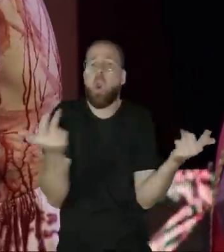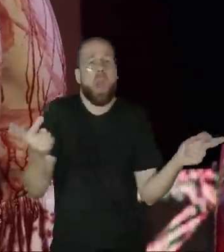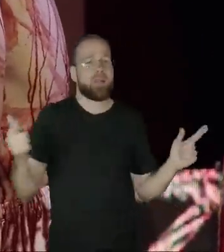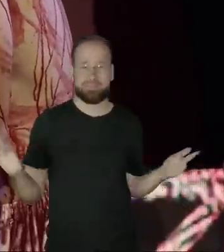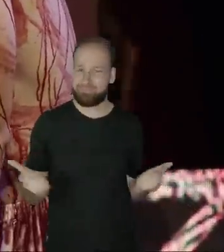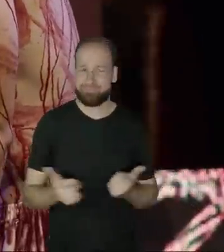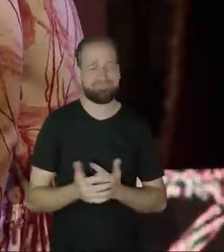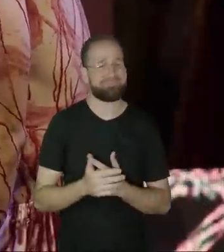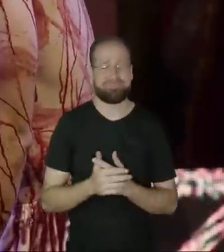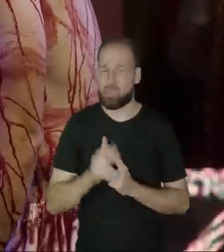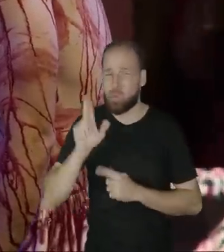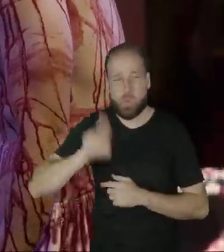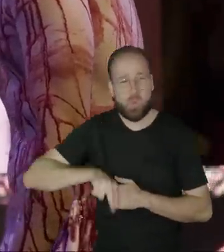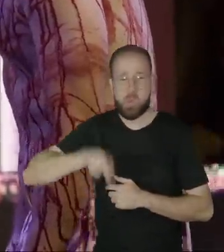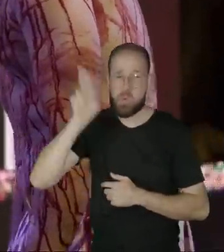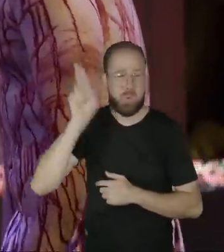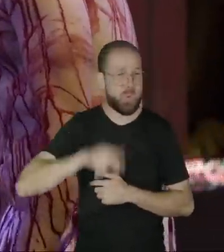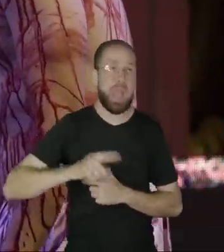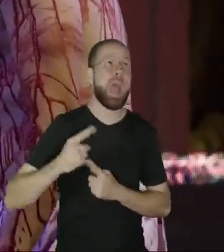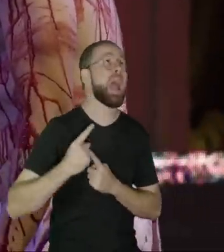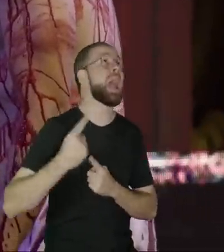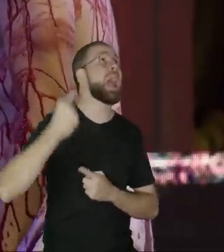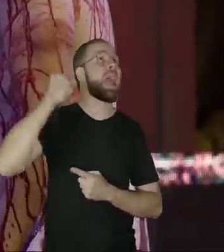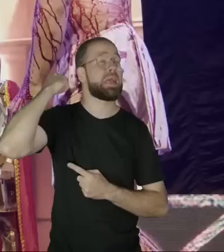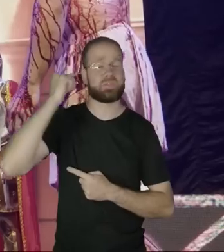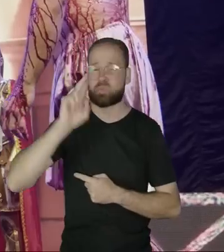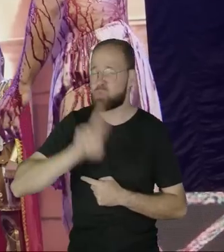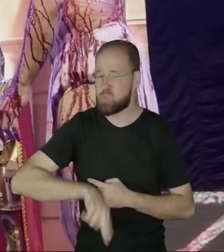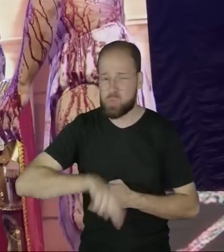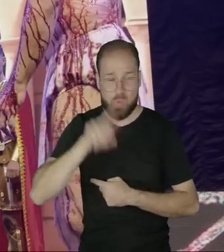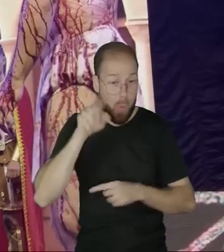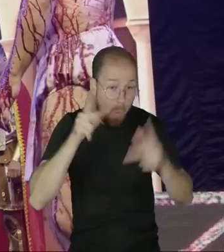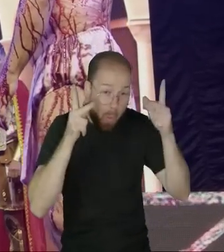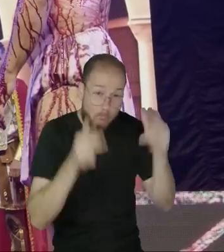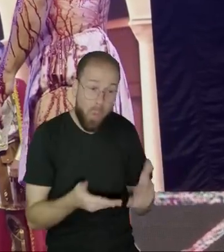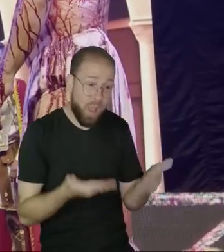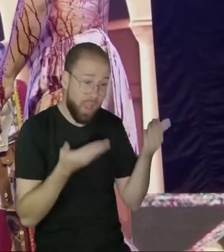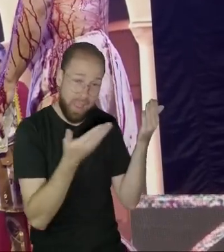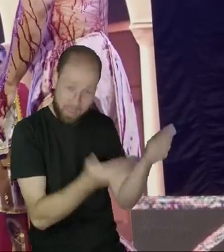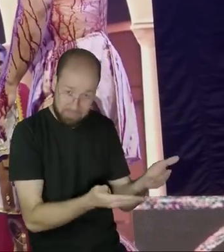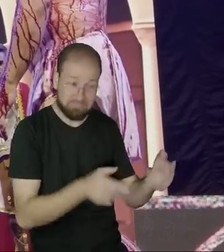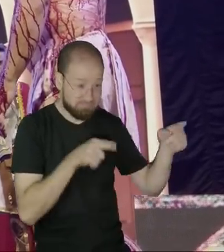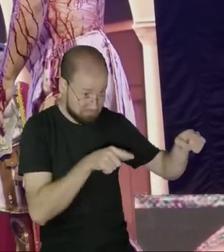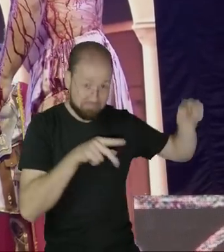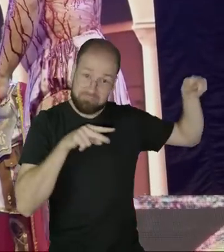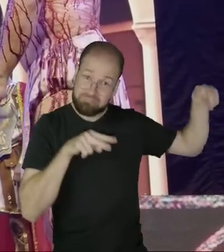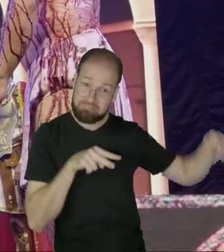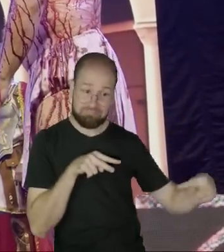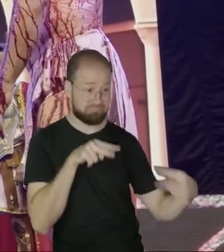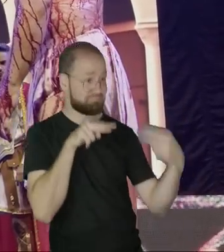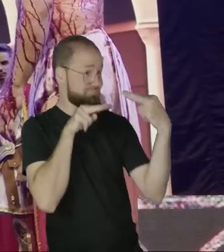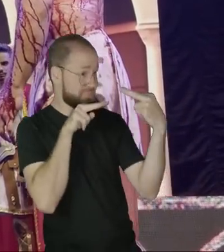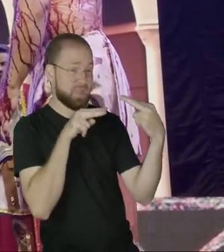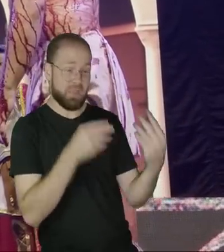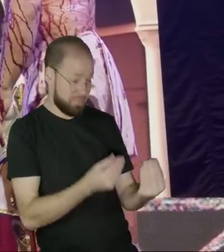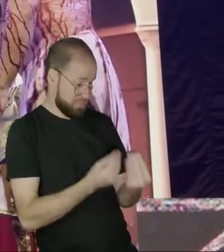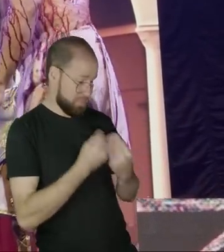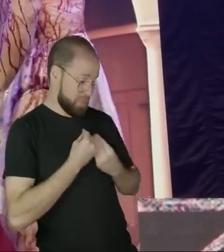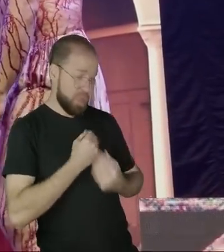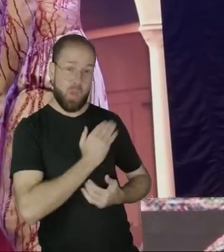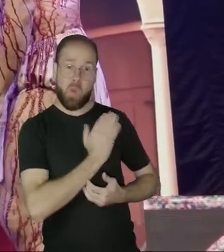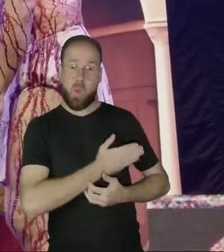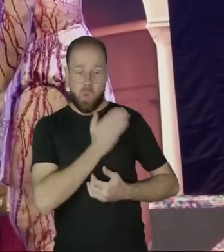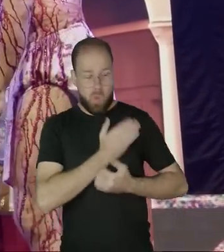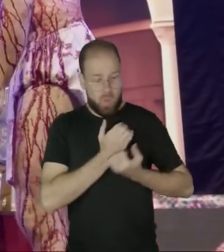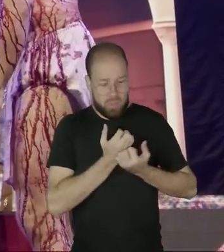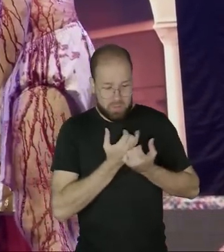jamais me olhou antes. E aquele olhar fazia o meu coração arder.